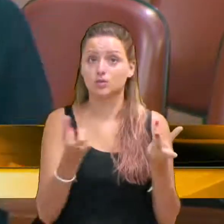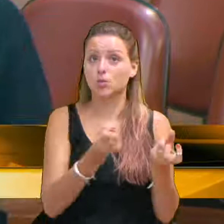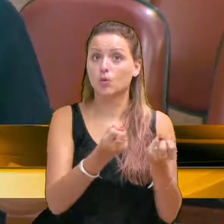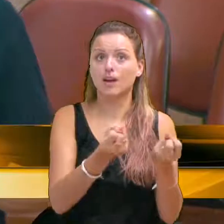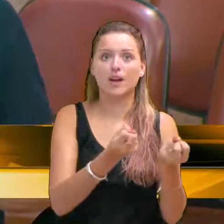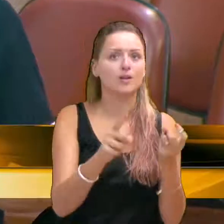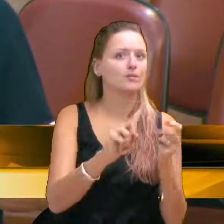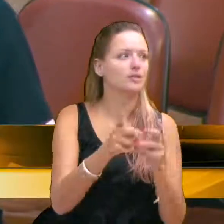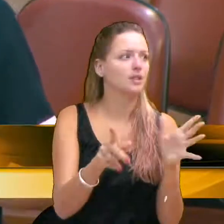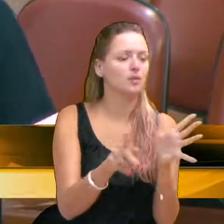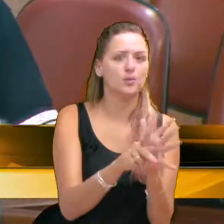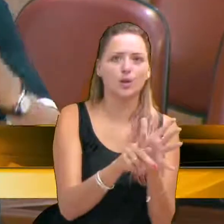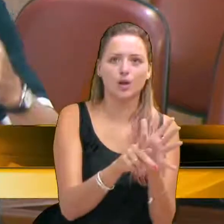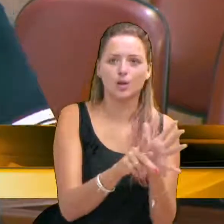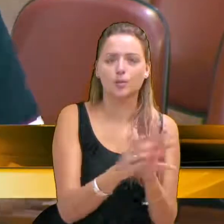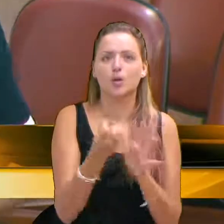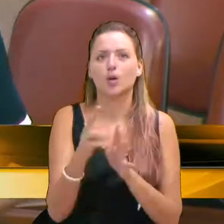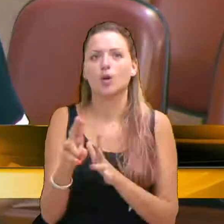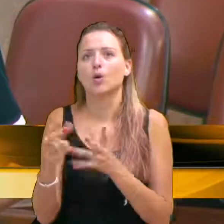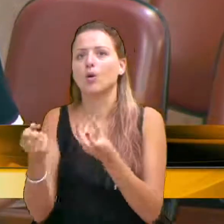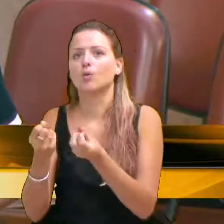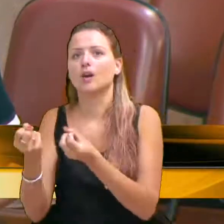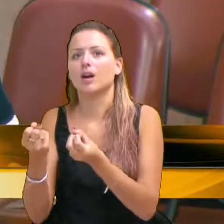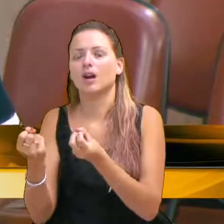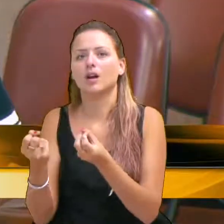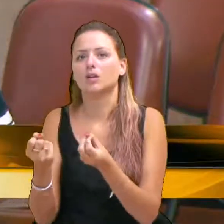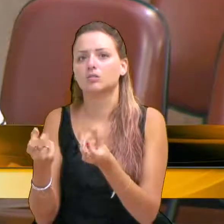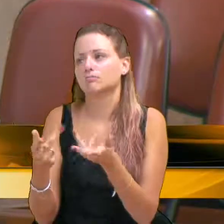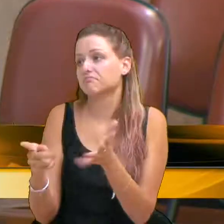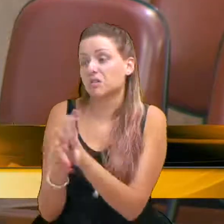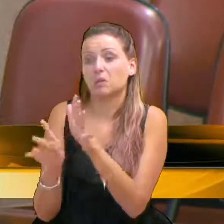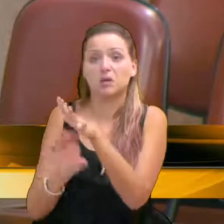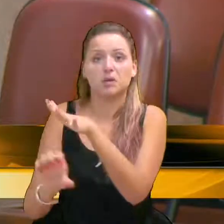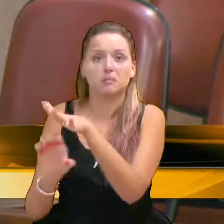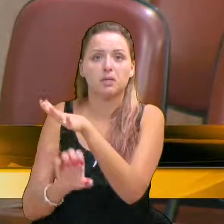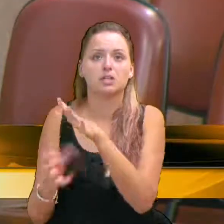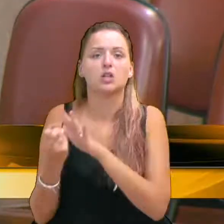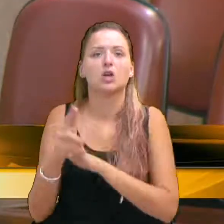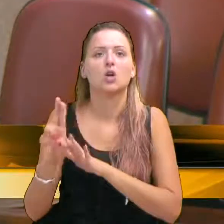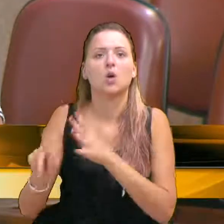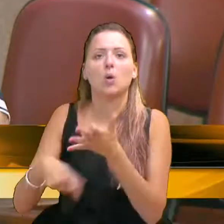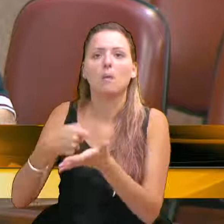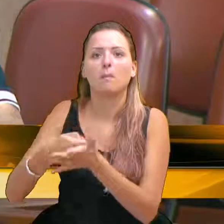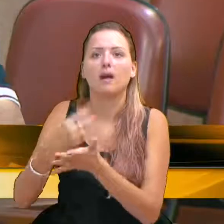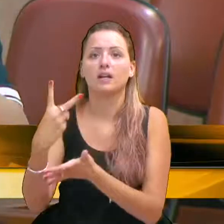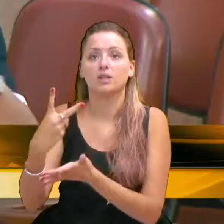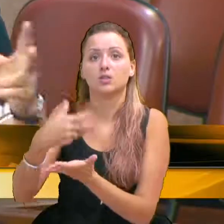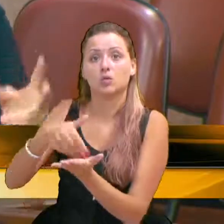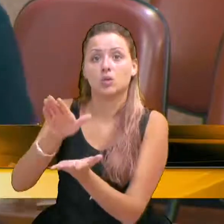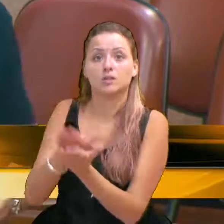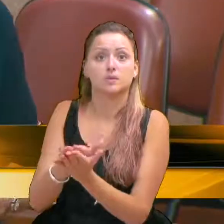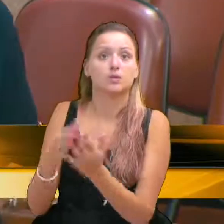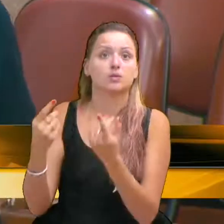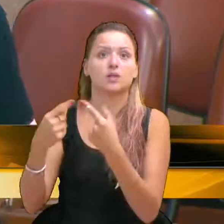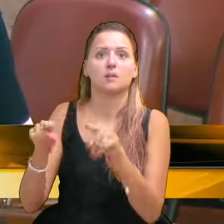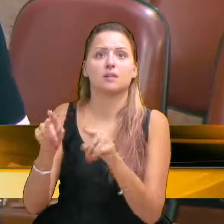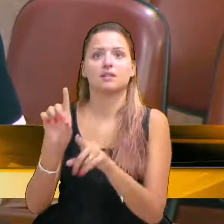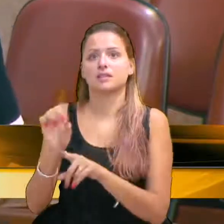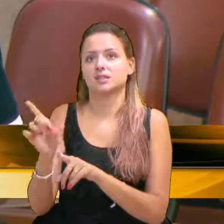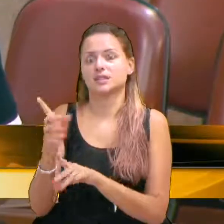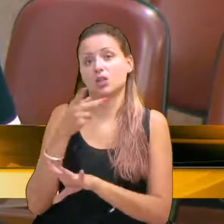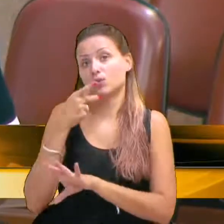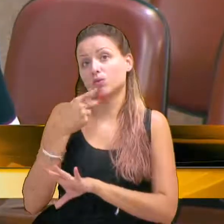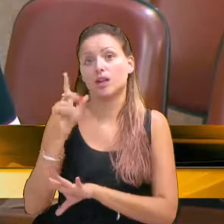nome dele, às vezes está no nome de uma empresa, e o pessoal que tem condições paga 2 multas e nem sequer identifica